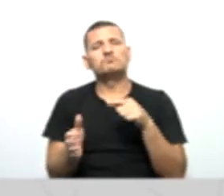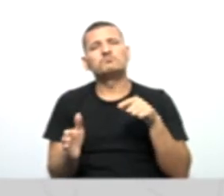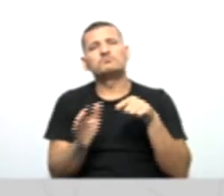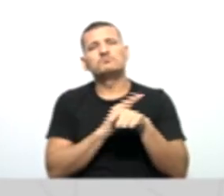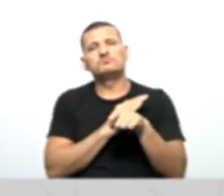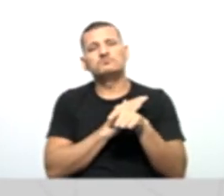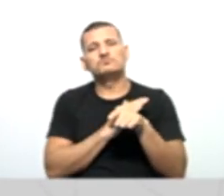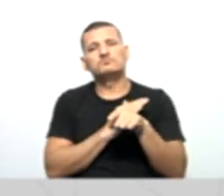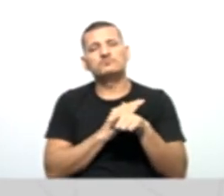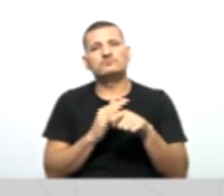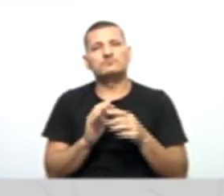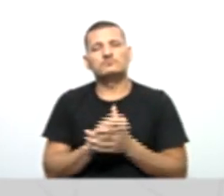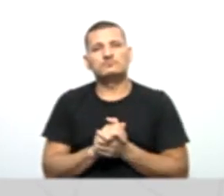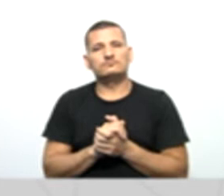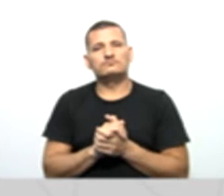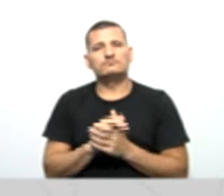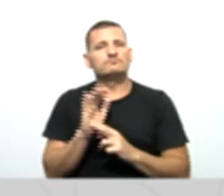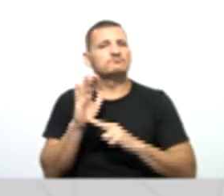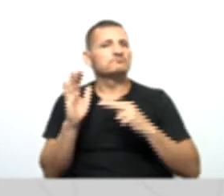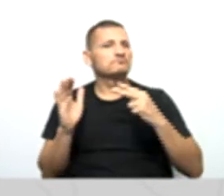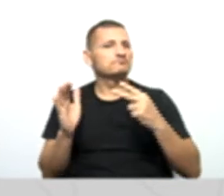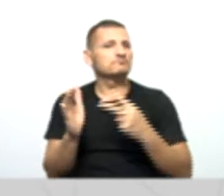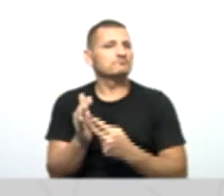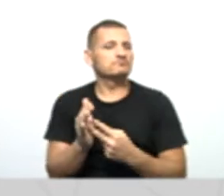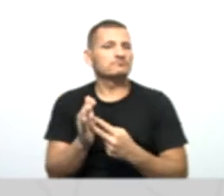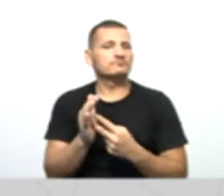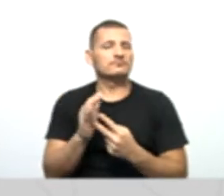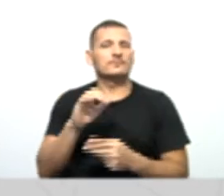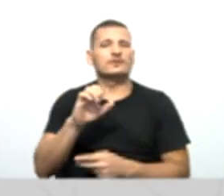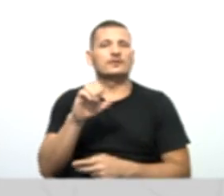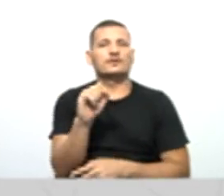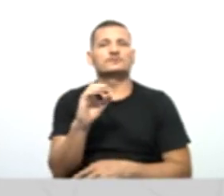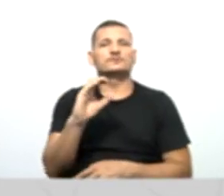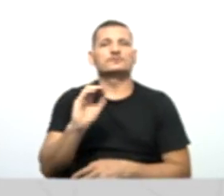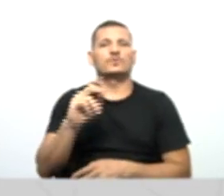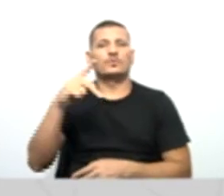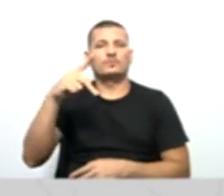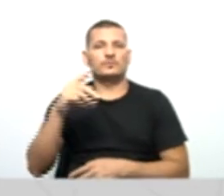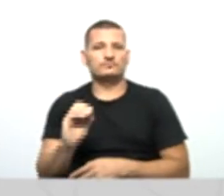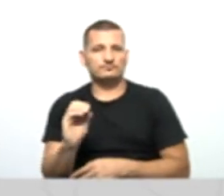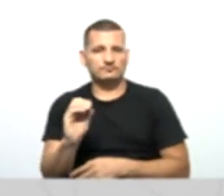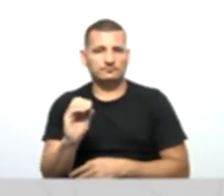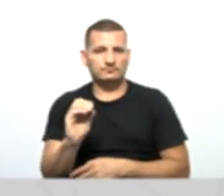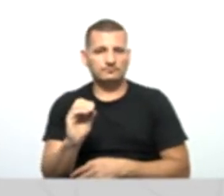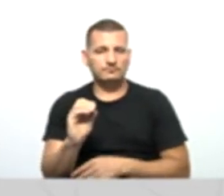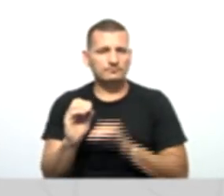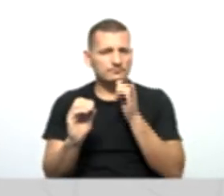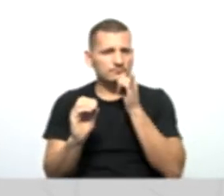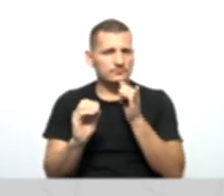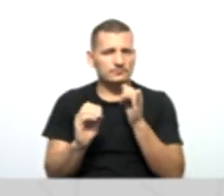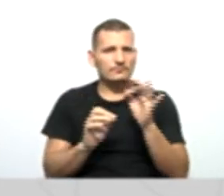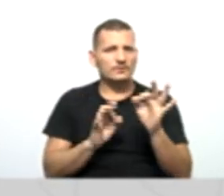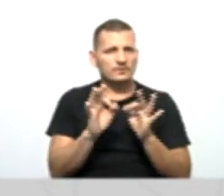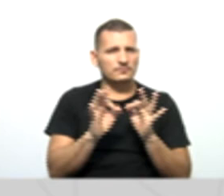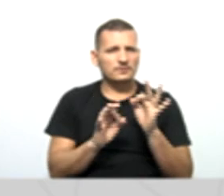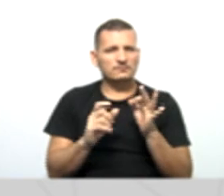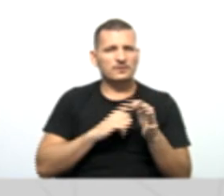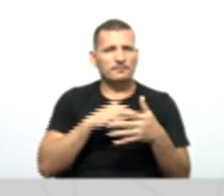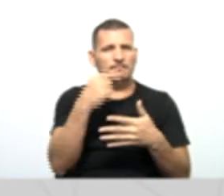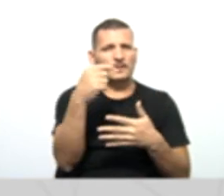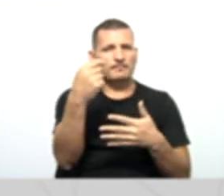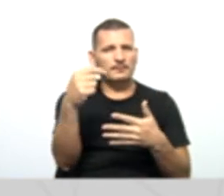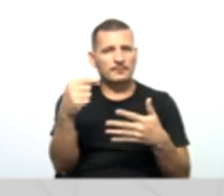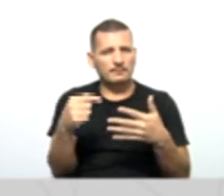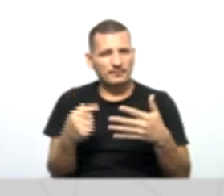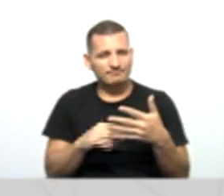para a turma. O que é o escopo? Se o planejamento abrange todas essas atividades, o que